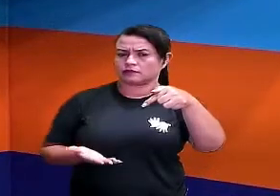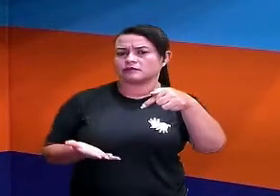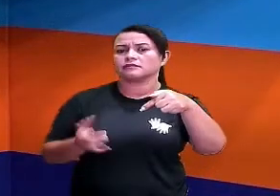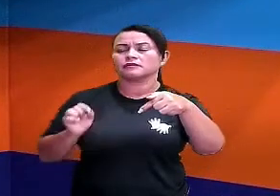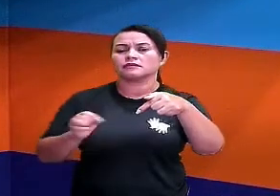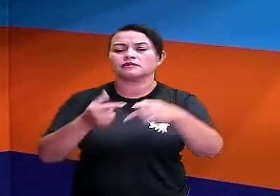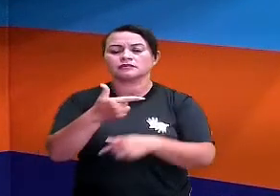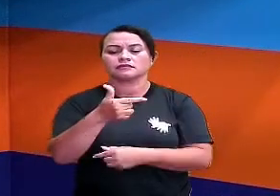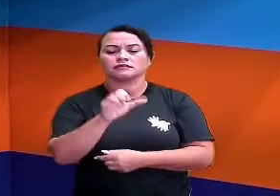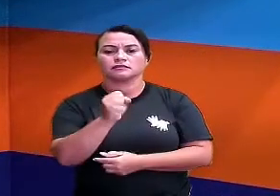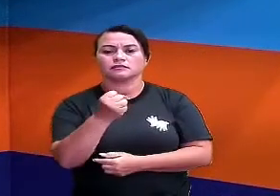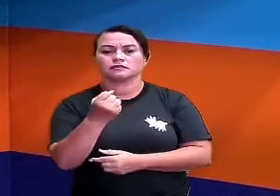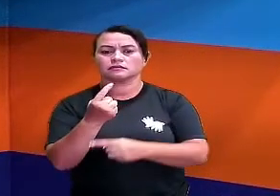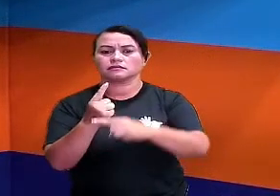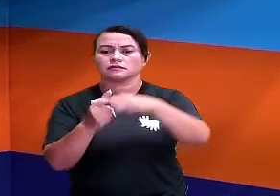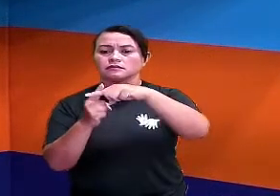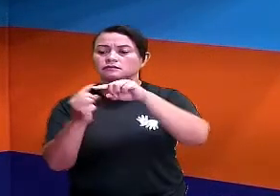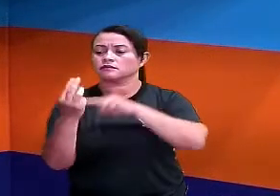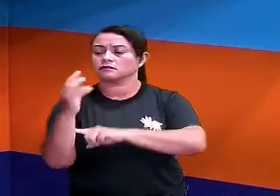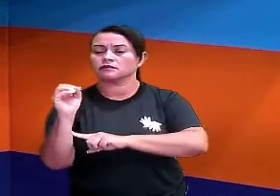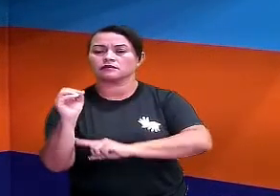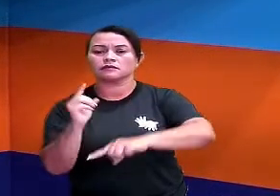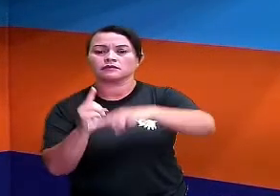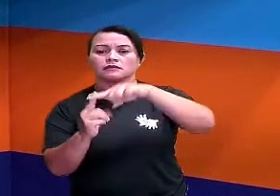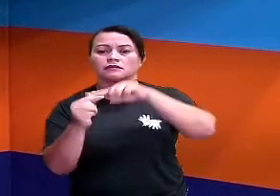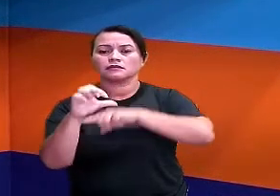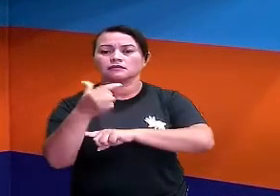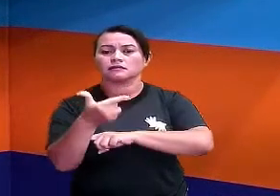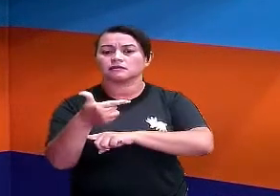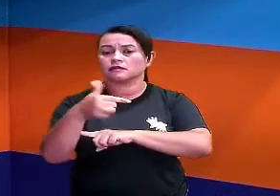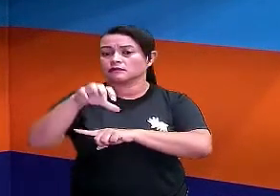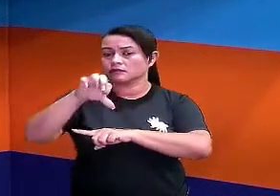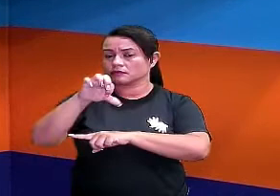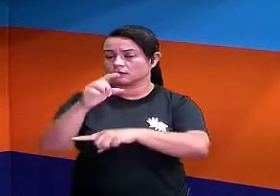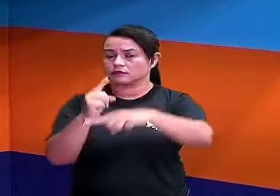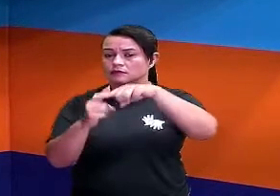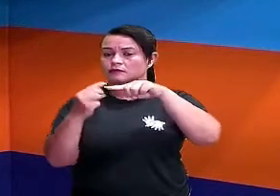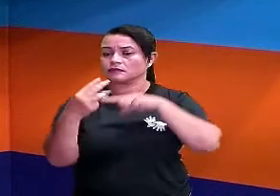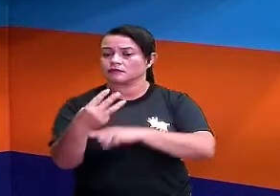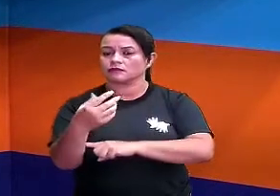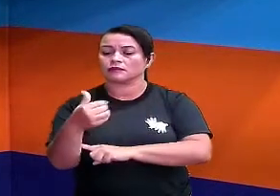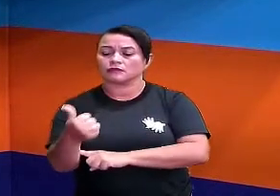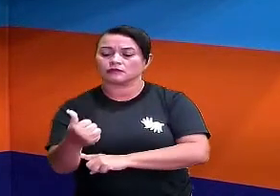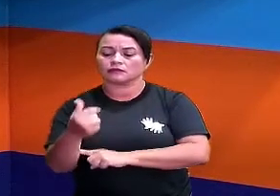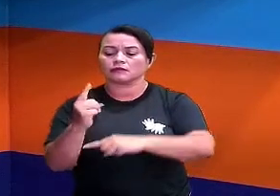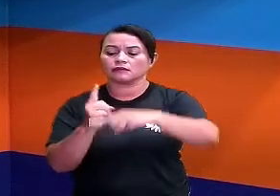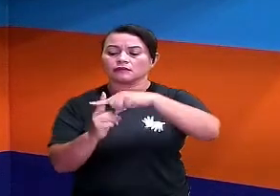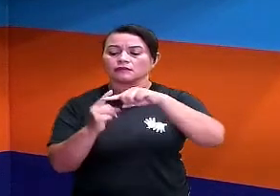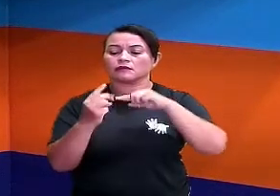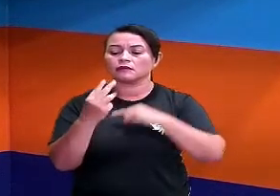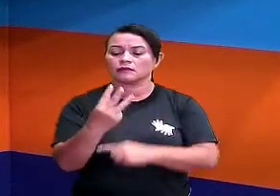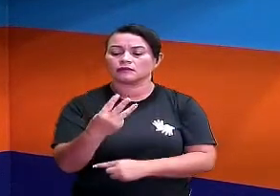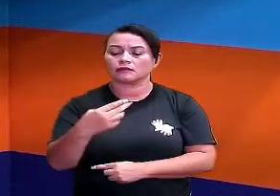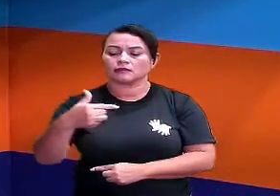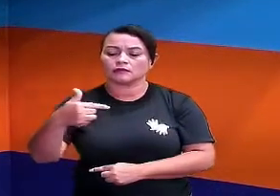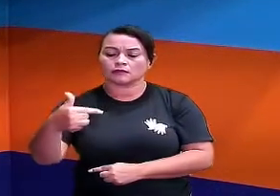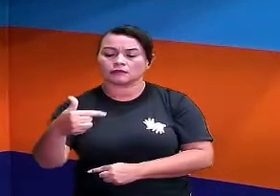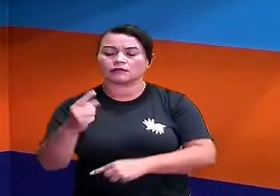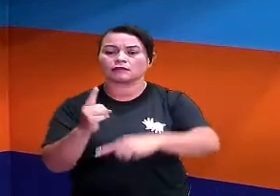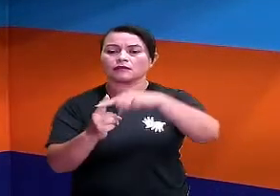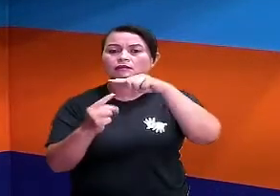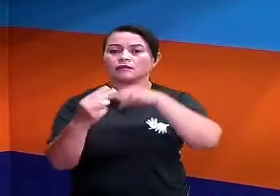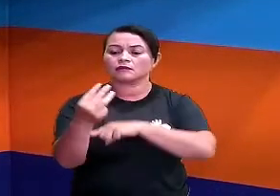ó, 28 mais 30, mais 29, mais 31, mais 32,